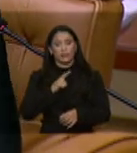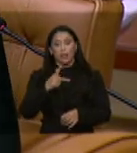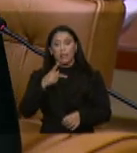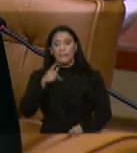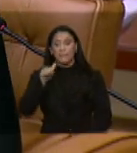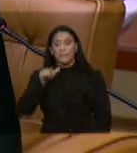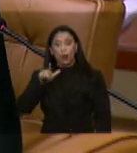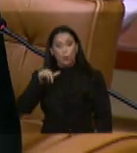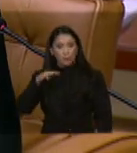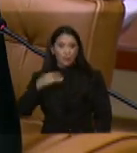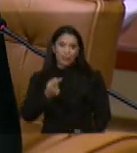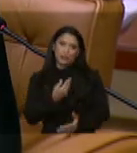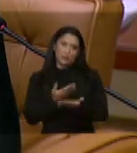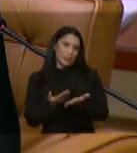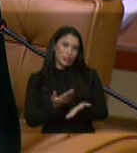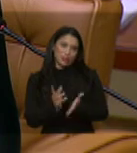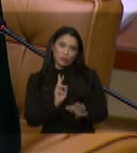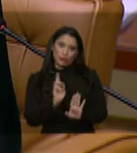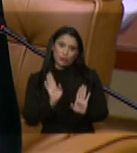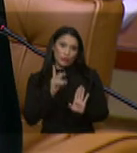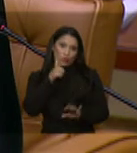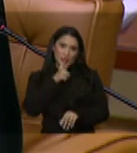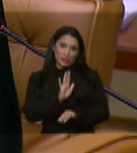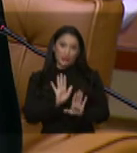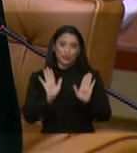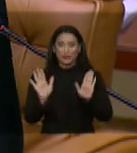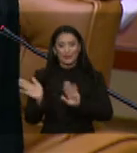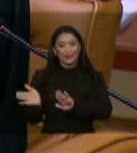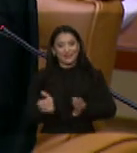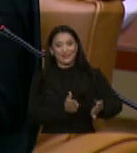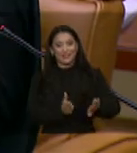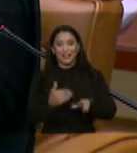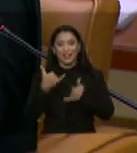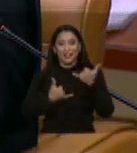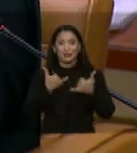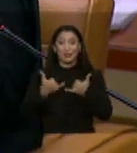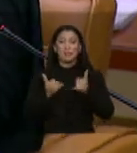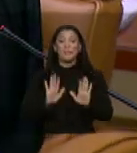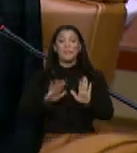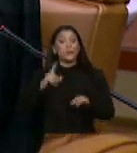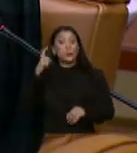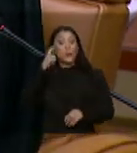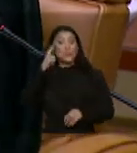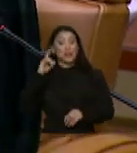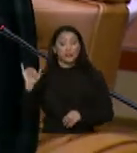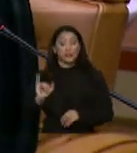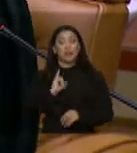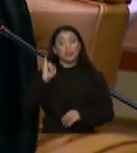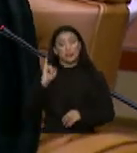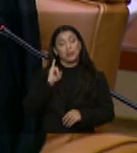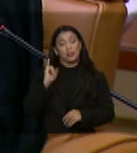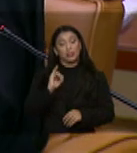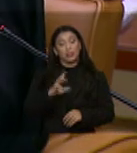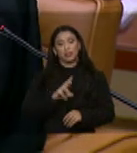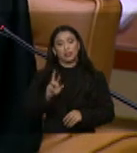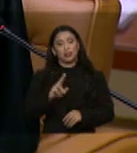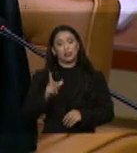o aqui Presidente o que me parece extremamente importante é que não só